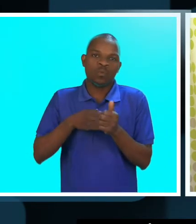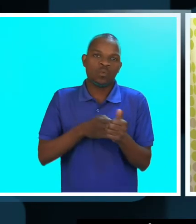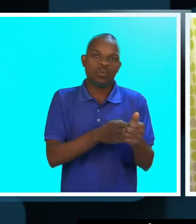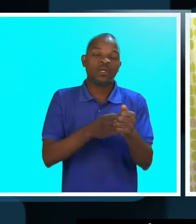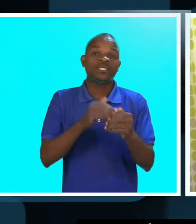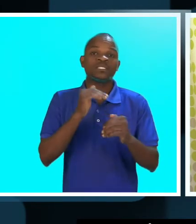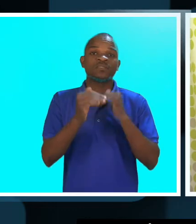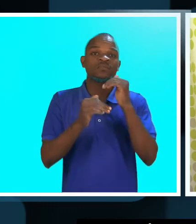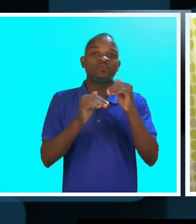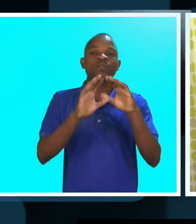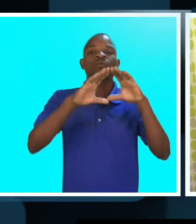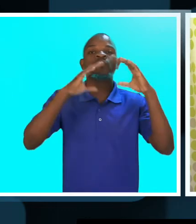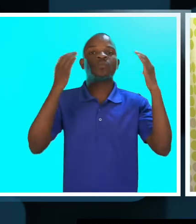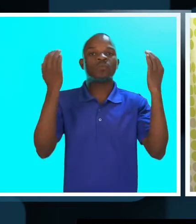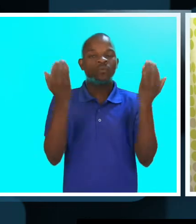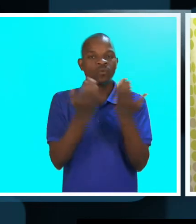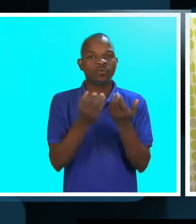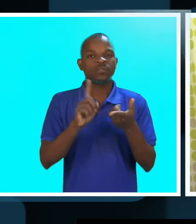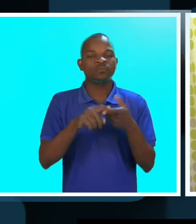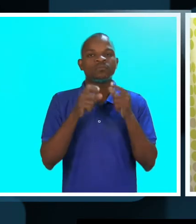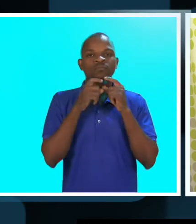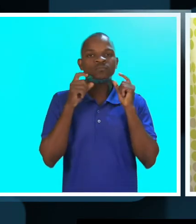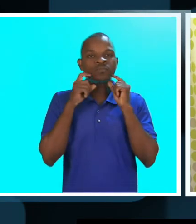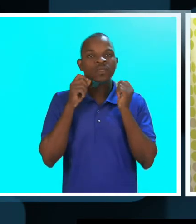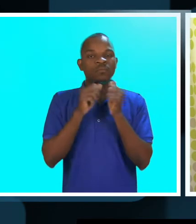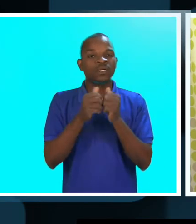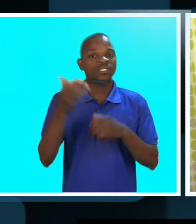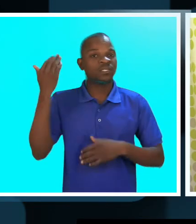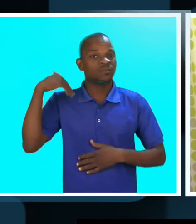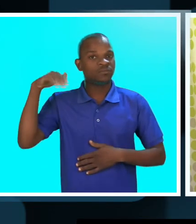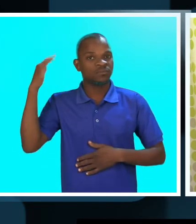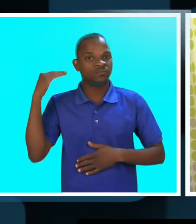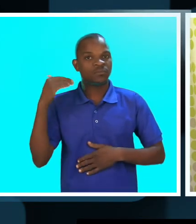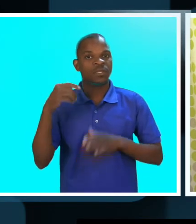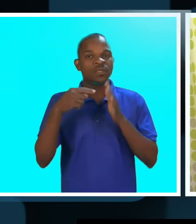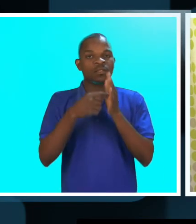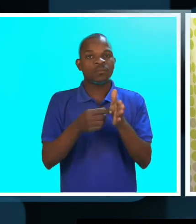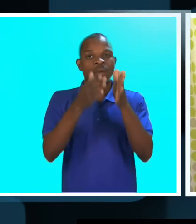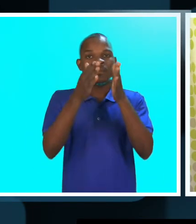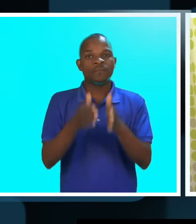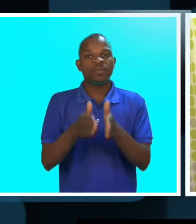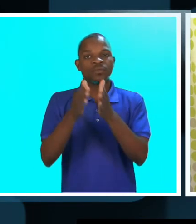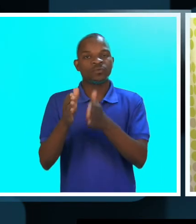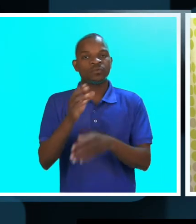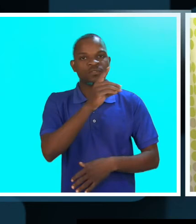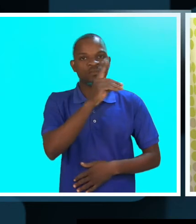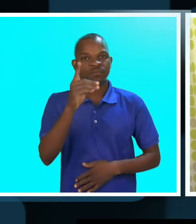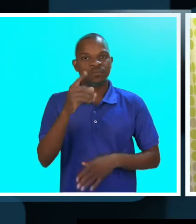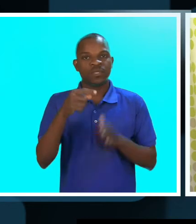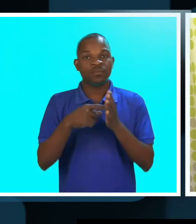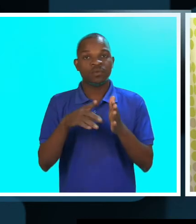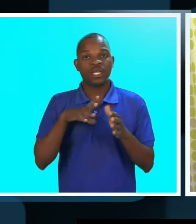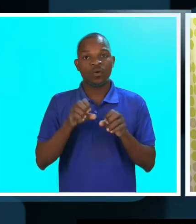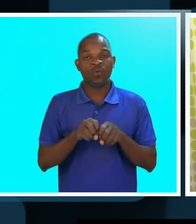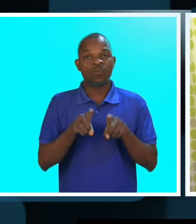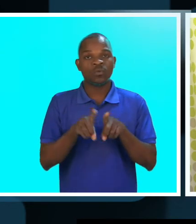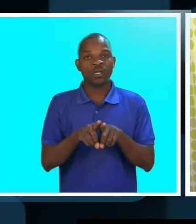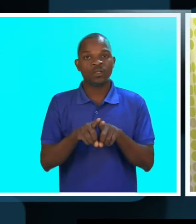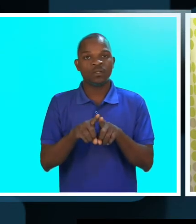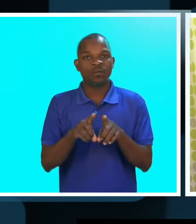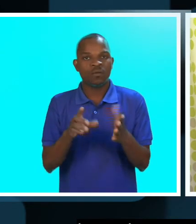acompanhar o desenvolvimento do mundo, do país. Porque o que acontecia na altura é que as pessoas com deficiência, sempre que